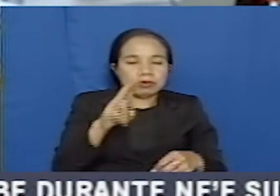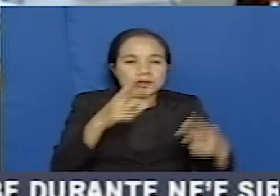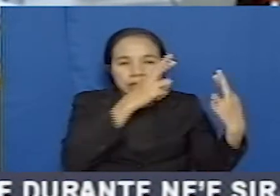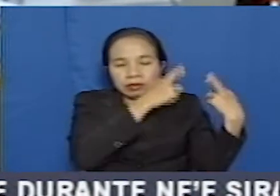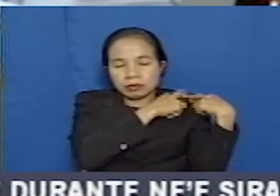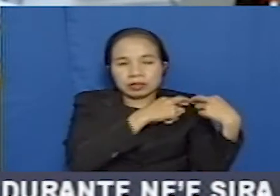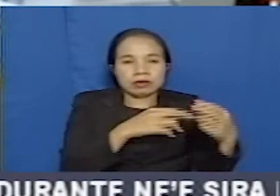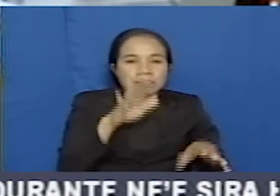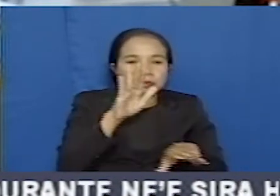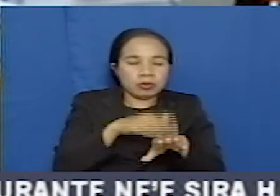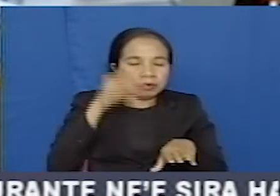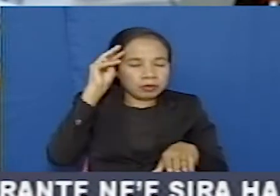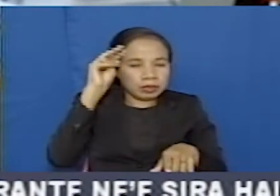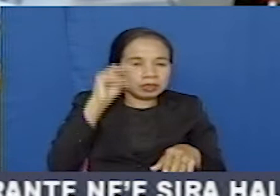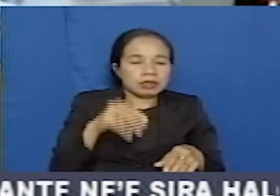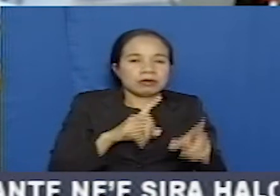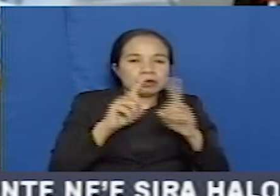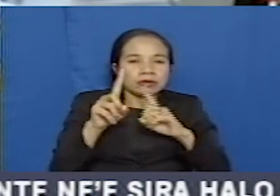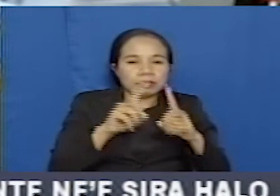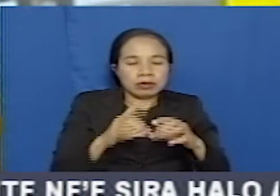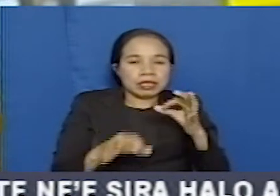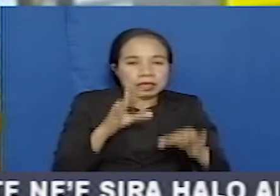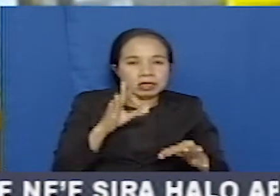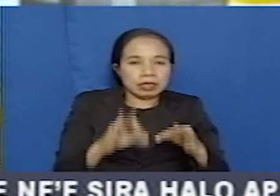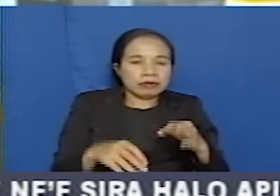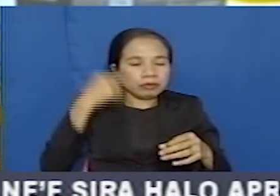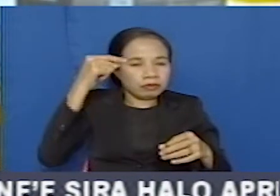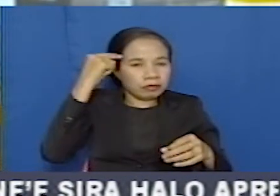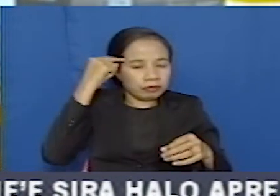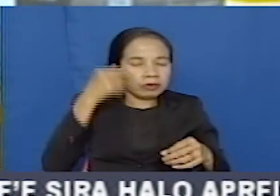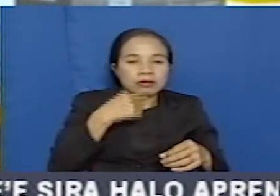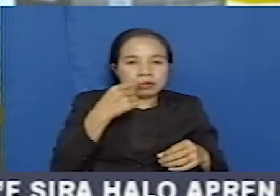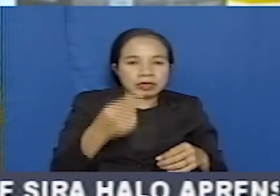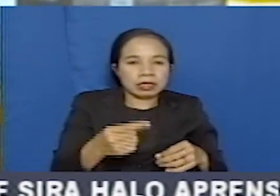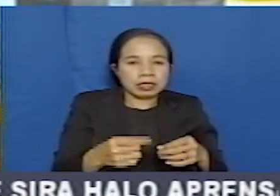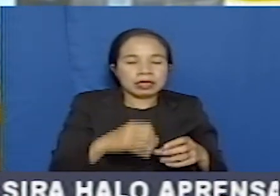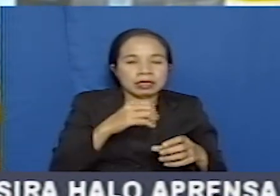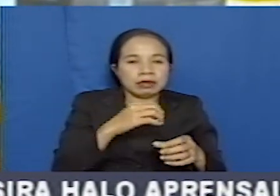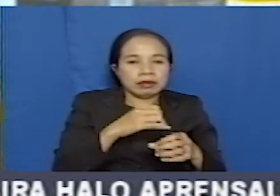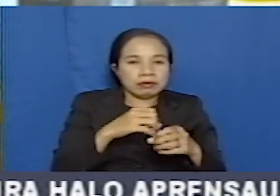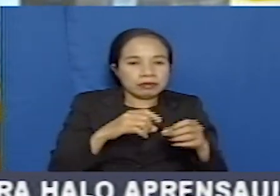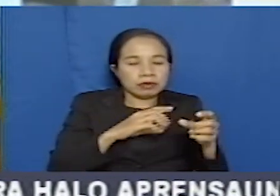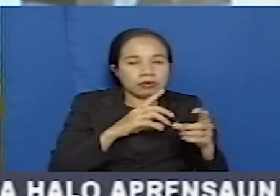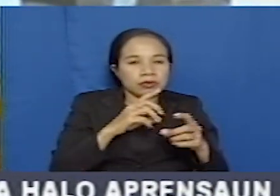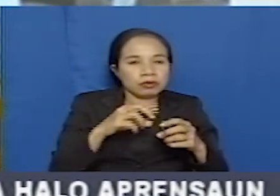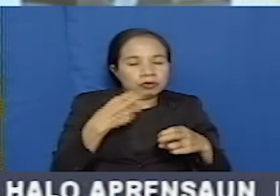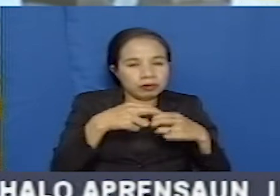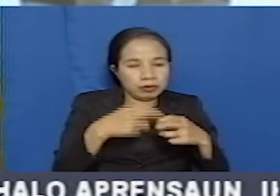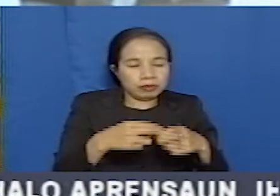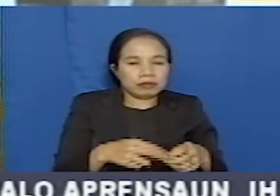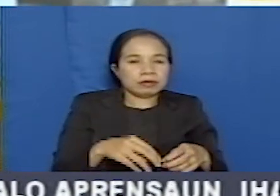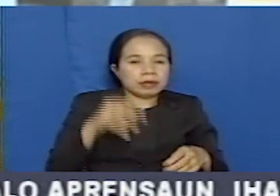Relevantes, halo explicação. Mas que não é, governante ne deixam sem informa preocupação ba